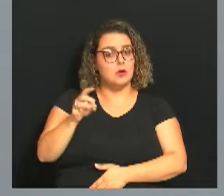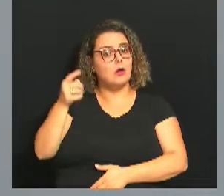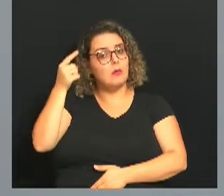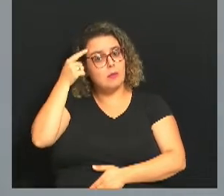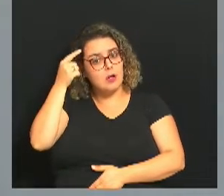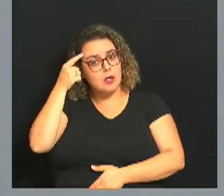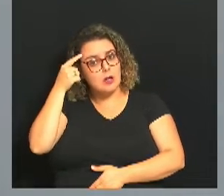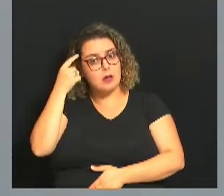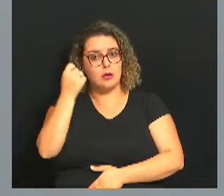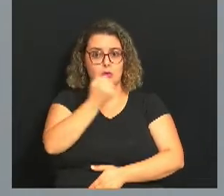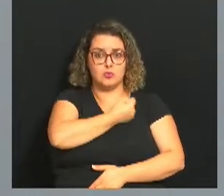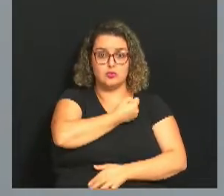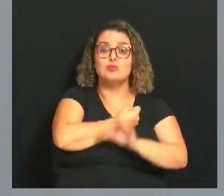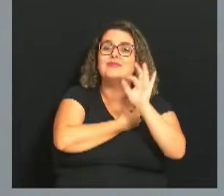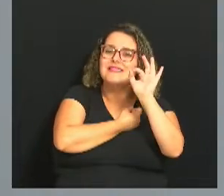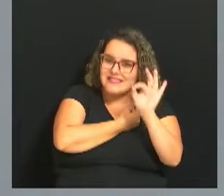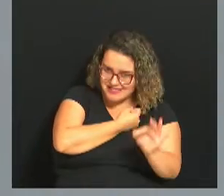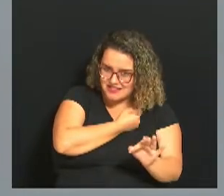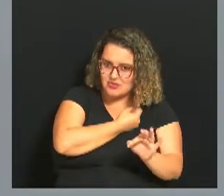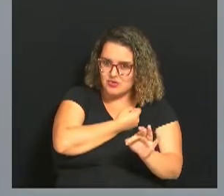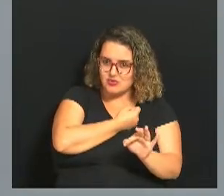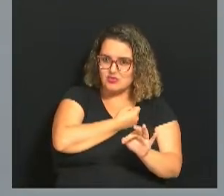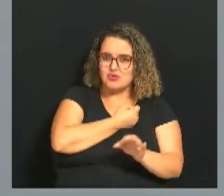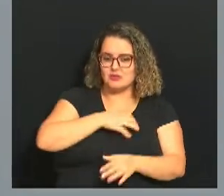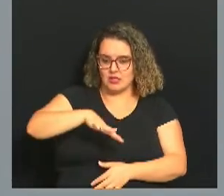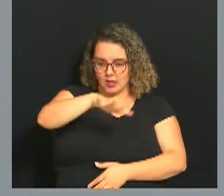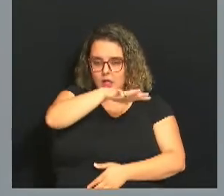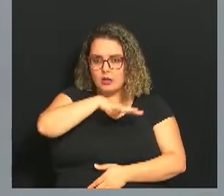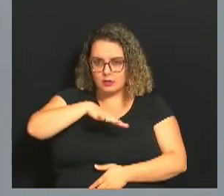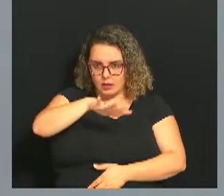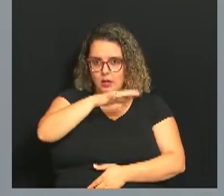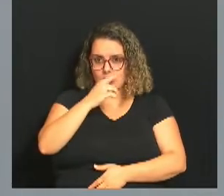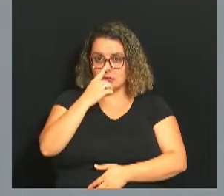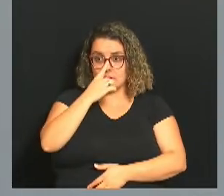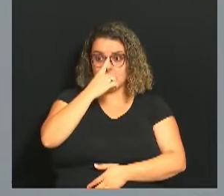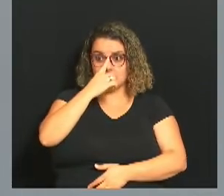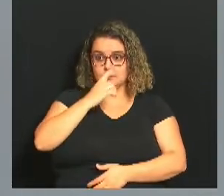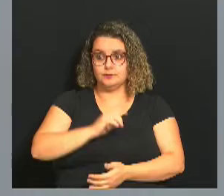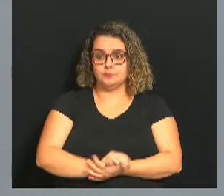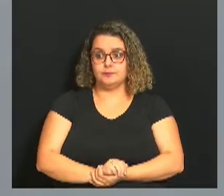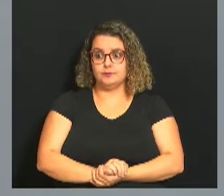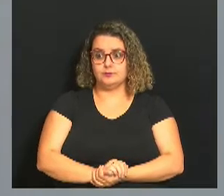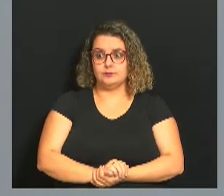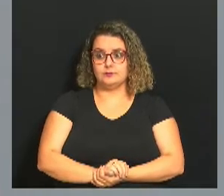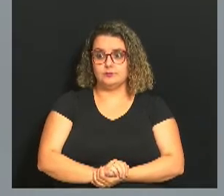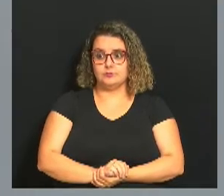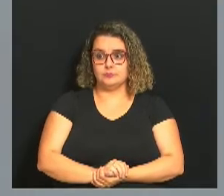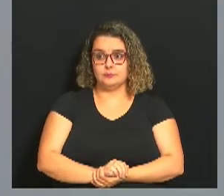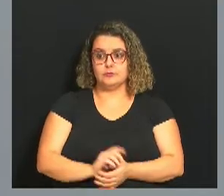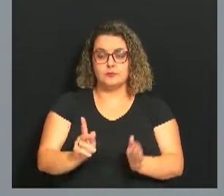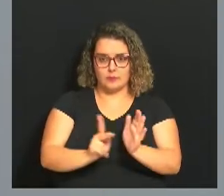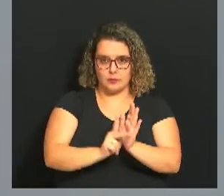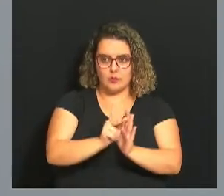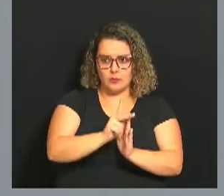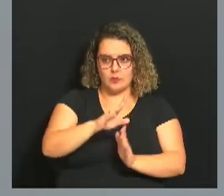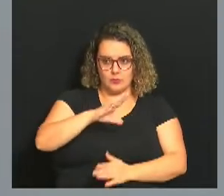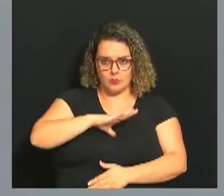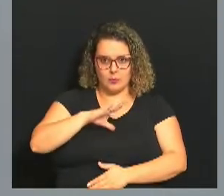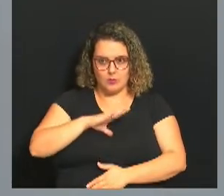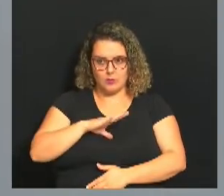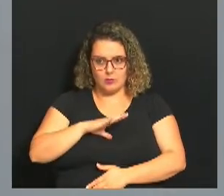números aqui exatos, né, daquela área, por exemplo, o Plano Municipal de Redução de Riscos, que